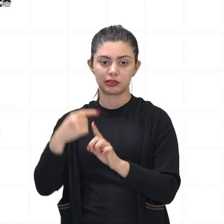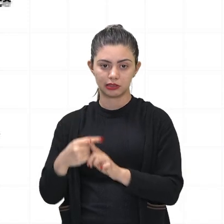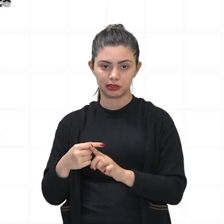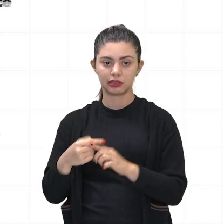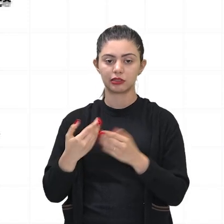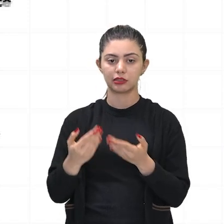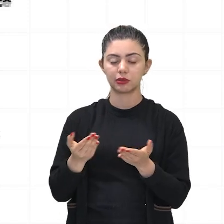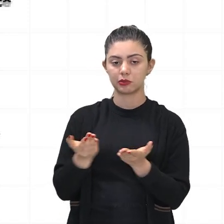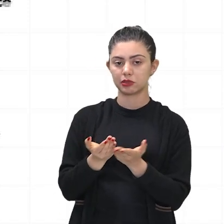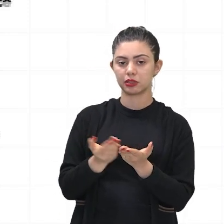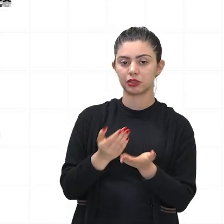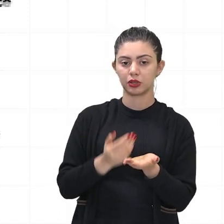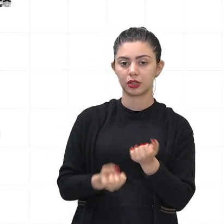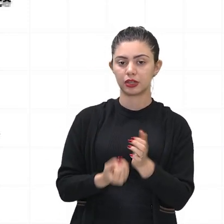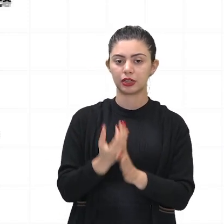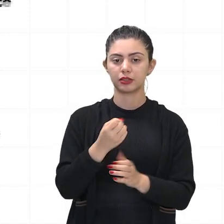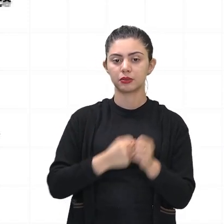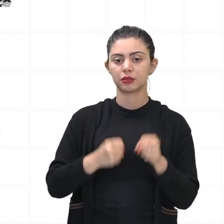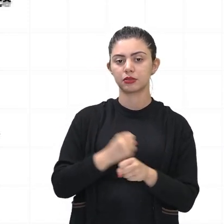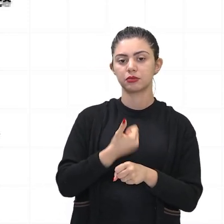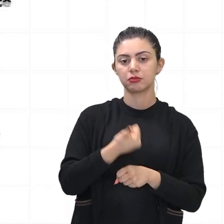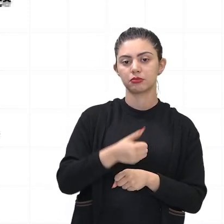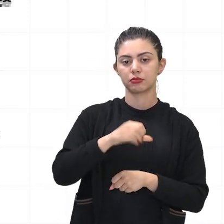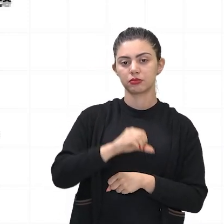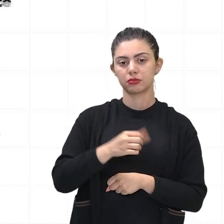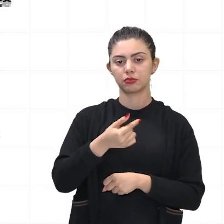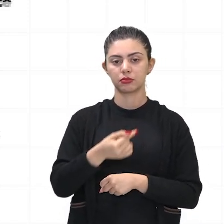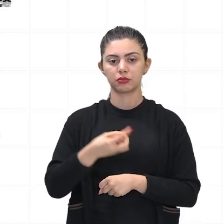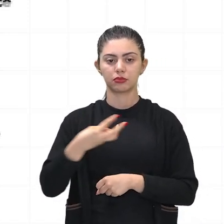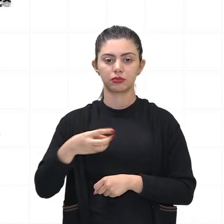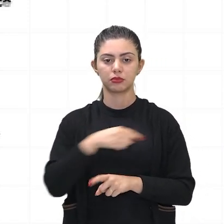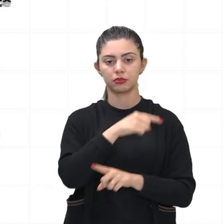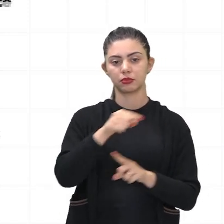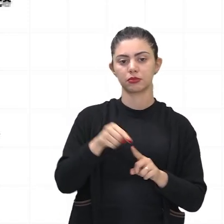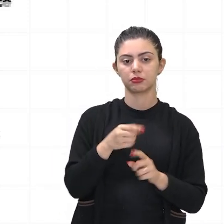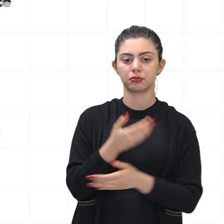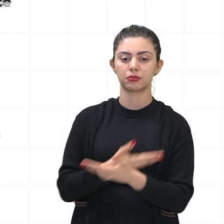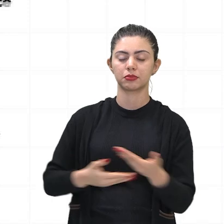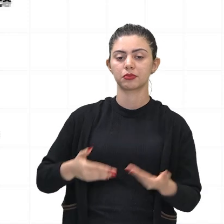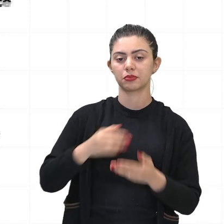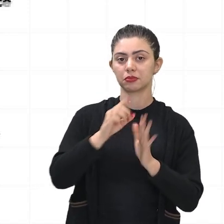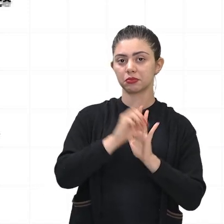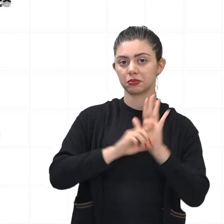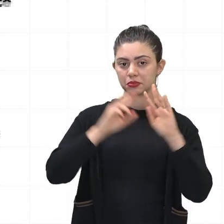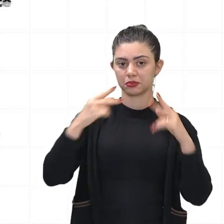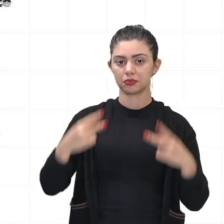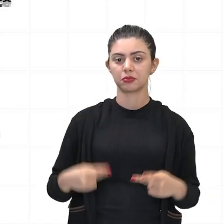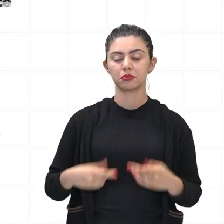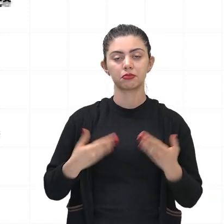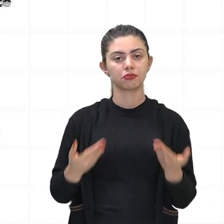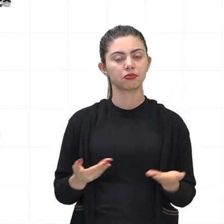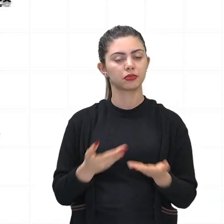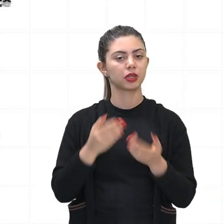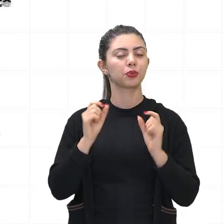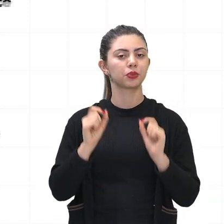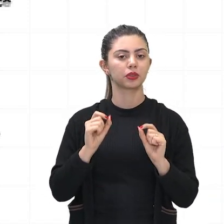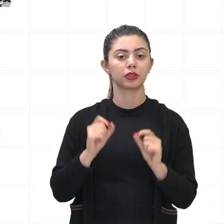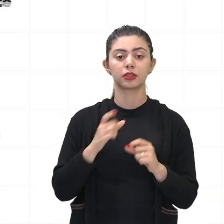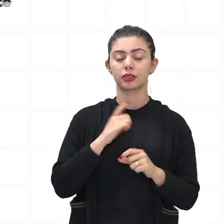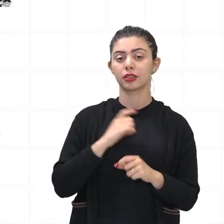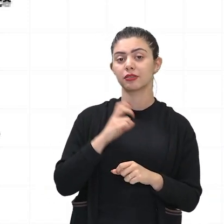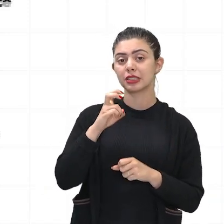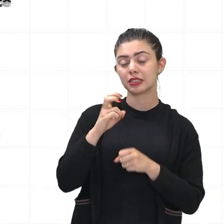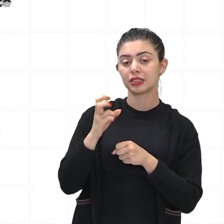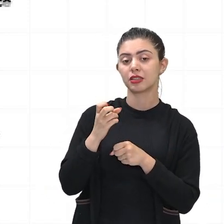fundada em 1973, para ser uma expressão de compromisso ecumênico em defesa dos direitos humanos. Só para vocês terem uma ideia, em